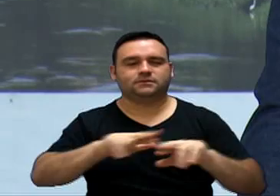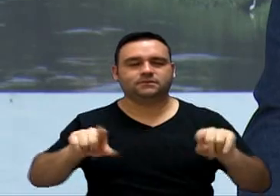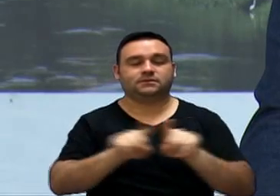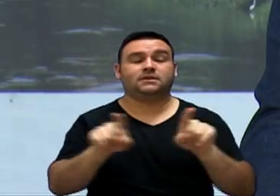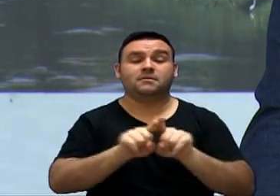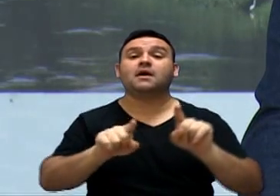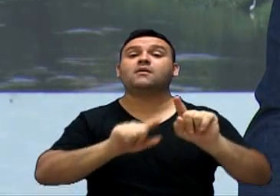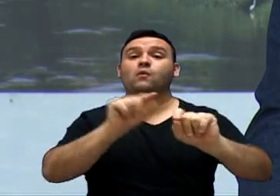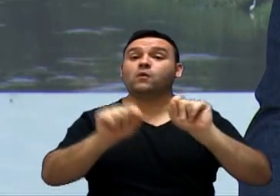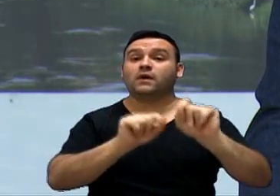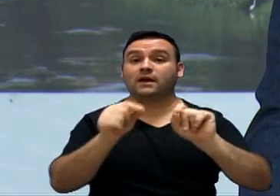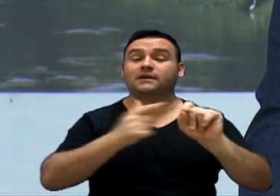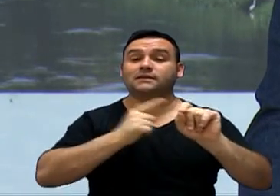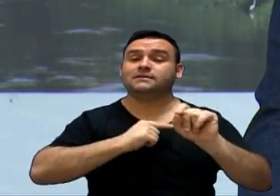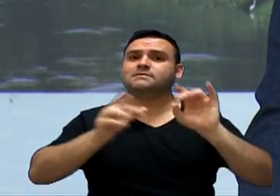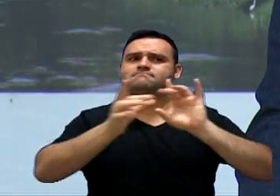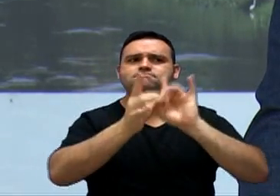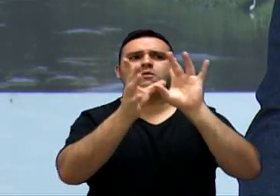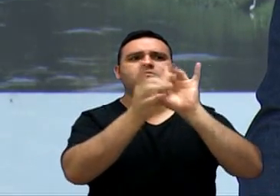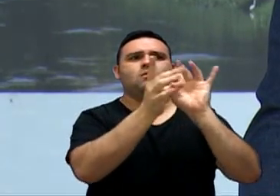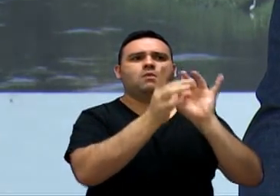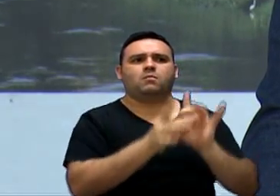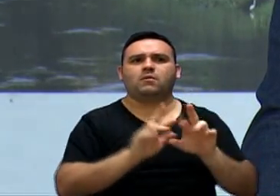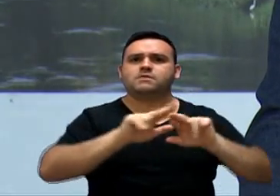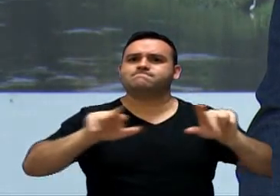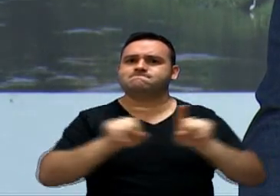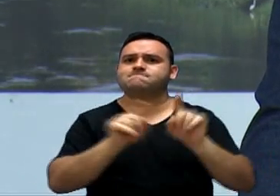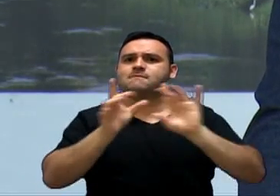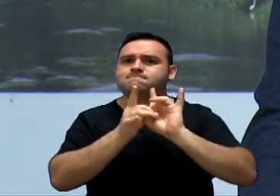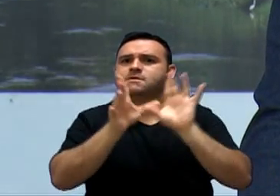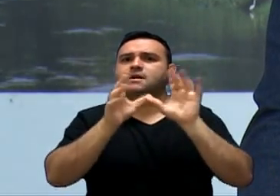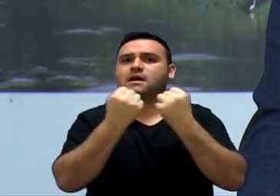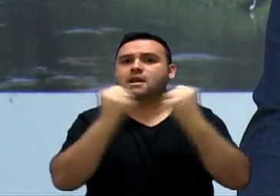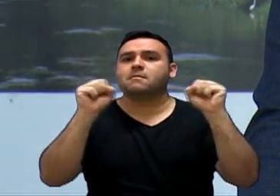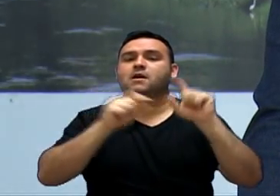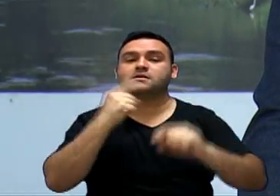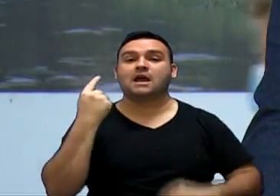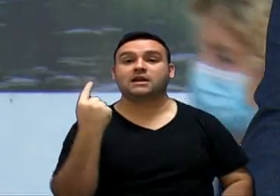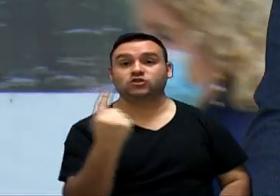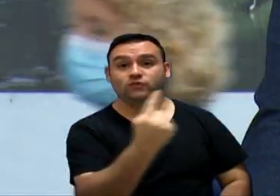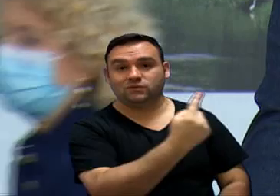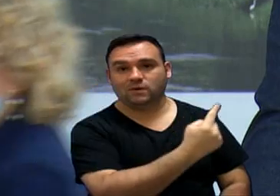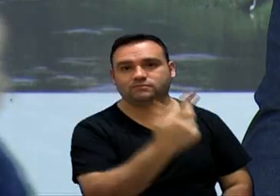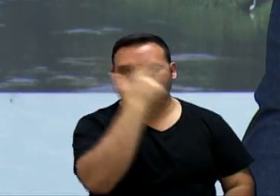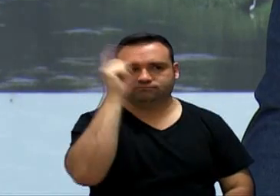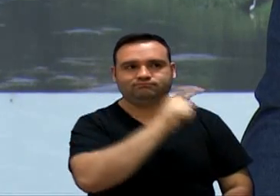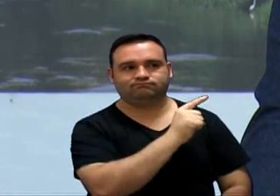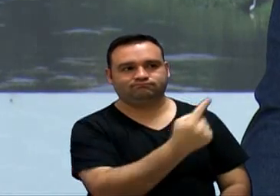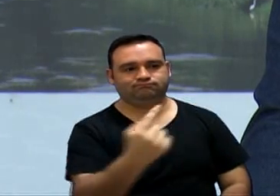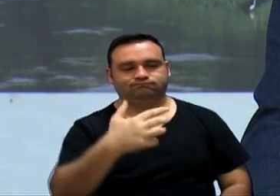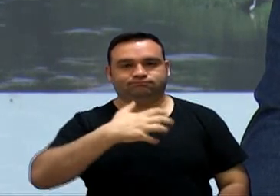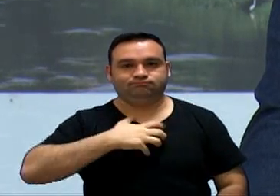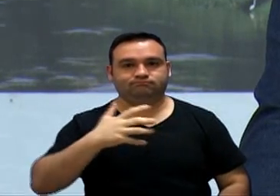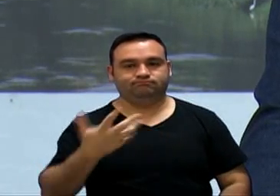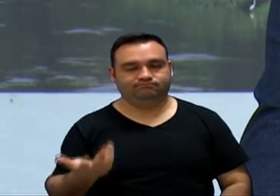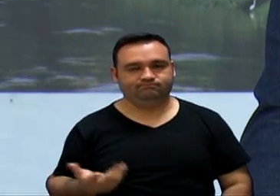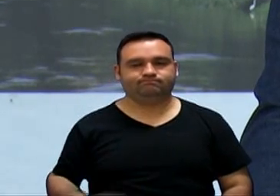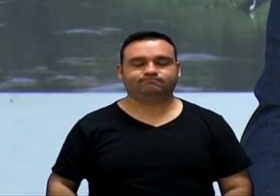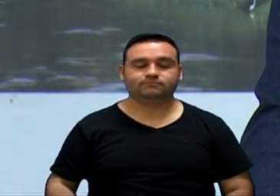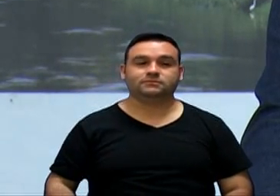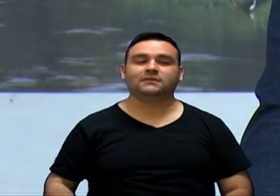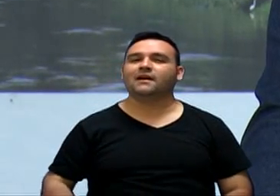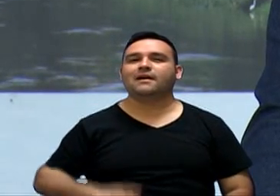Ela garante liberdades. Ela garante liberdades individuais. Ora, pois,